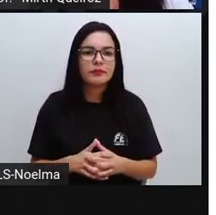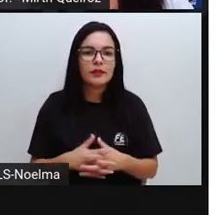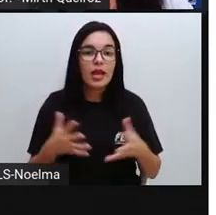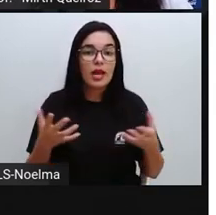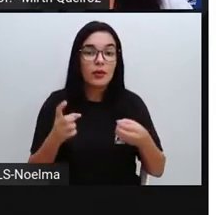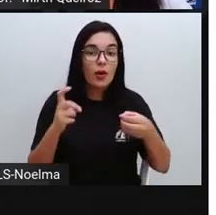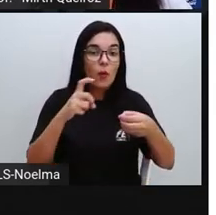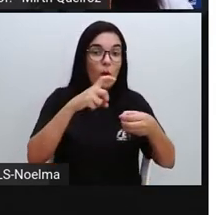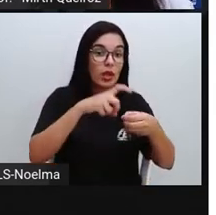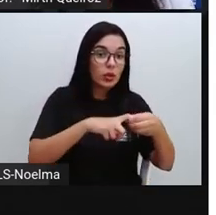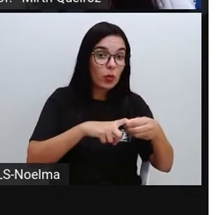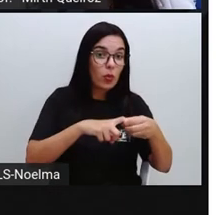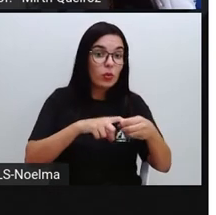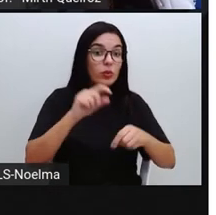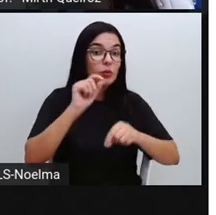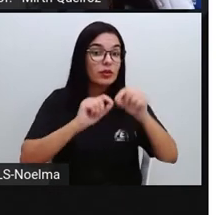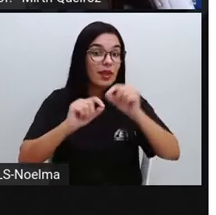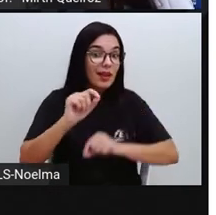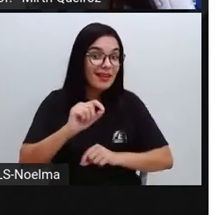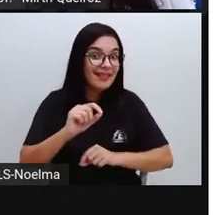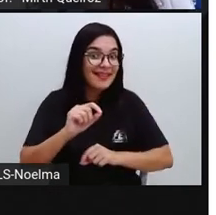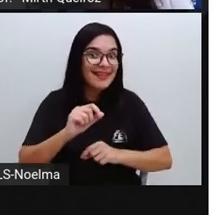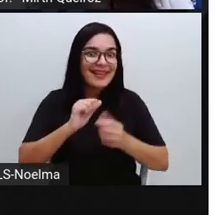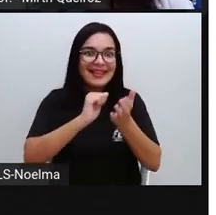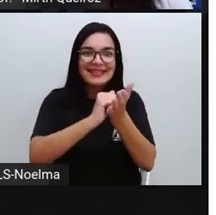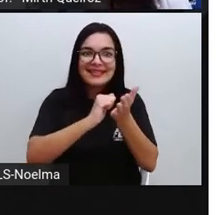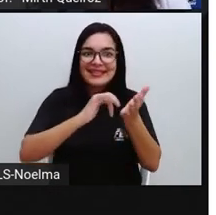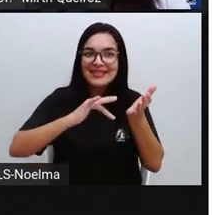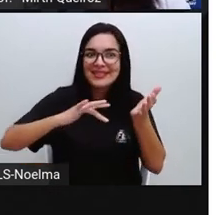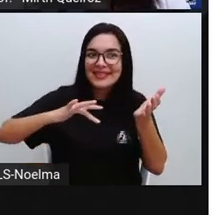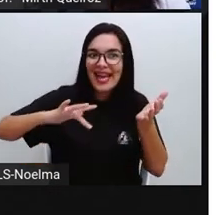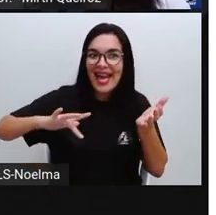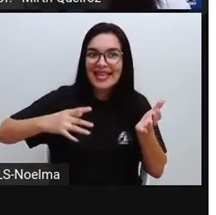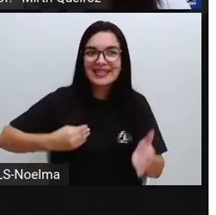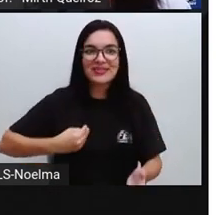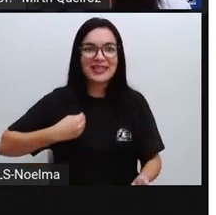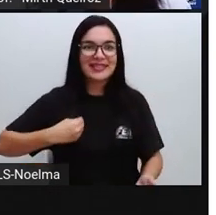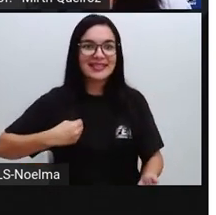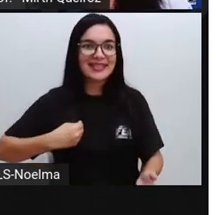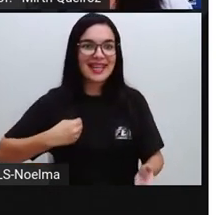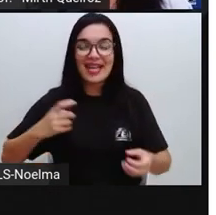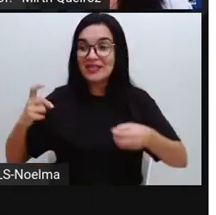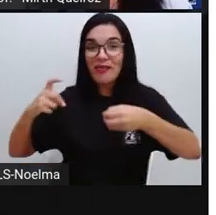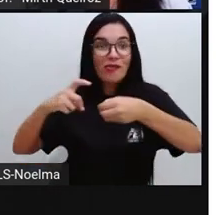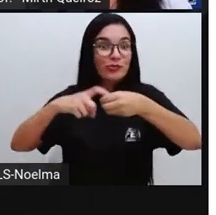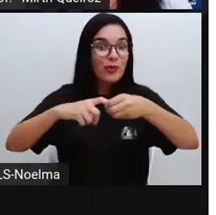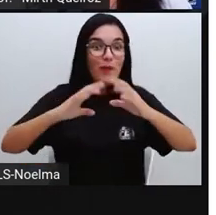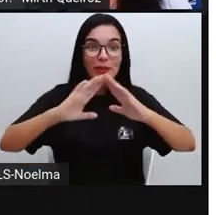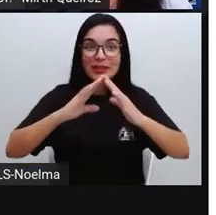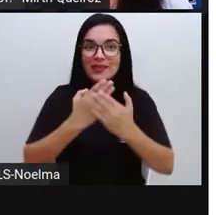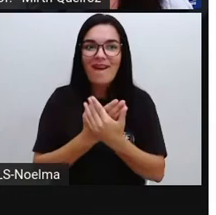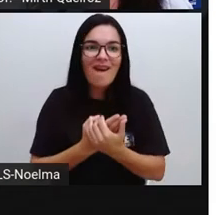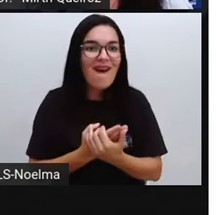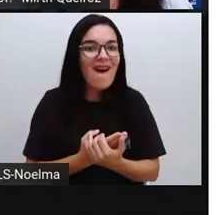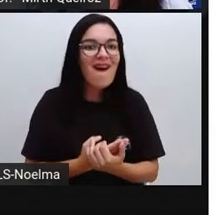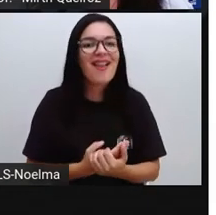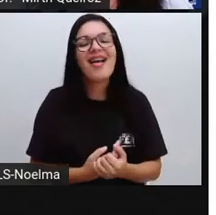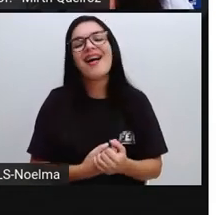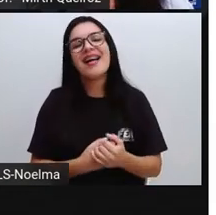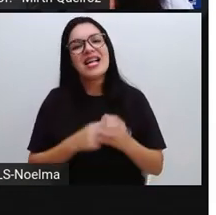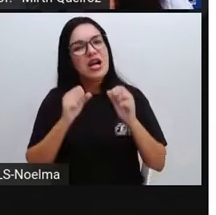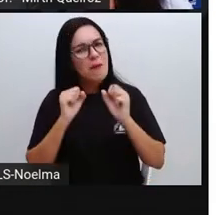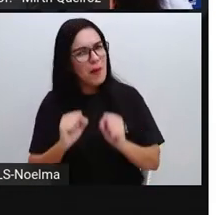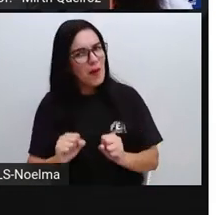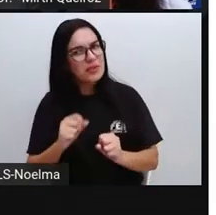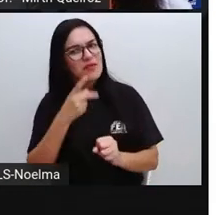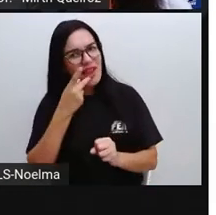O retorno das atividades presenciais, falem sobre isso, como é que foi esse retorno, se foi algo assim que